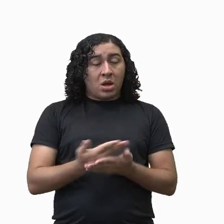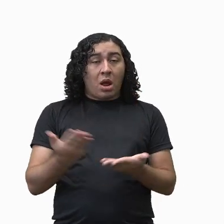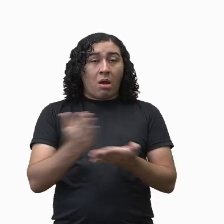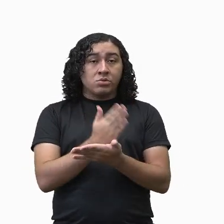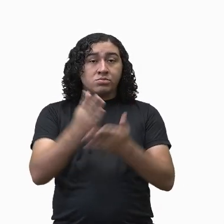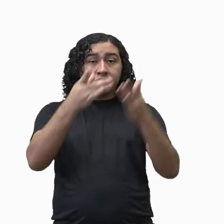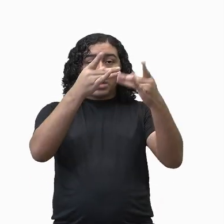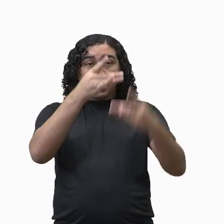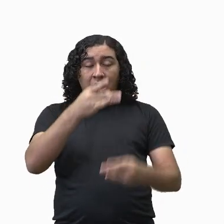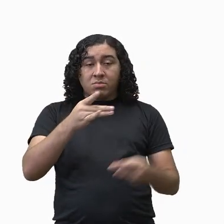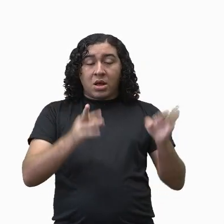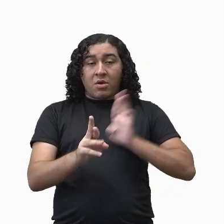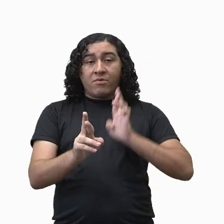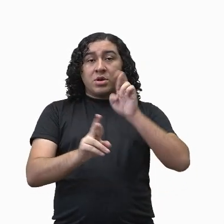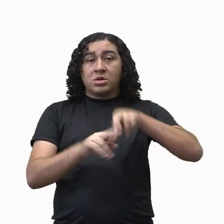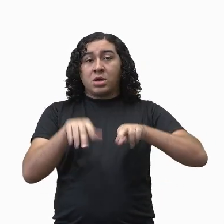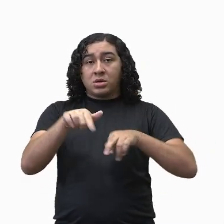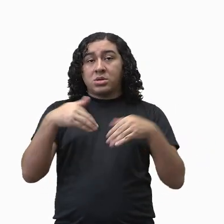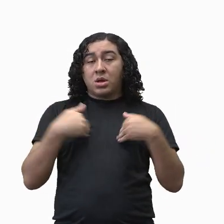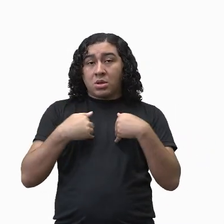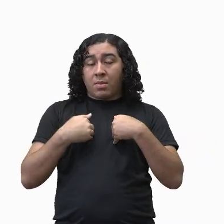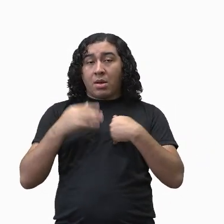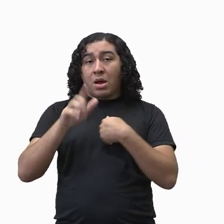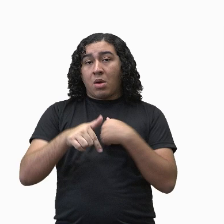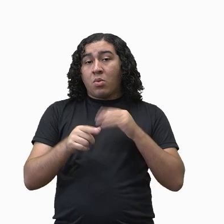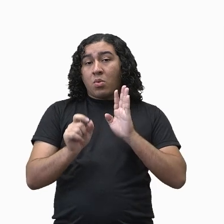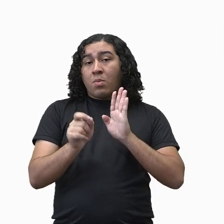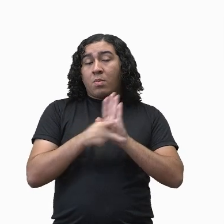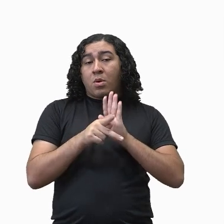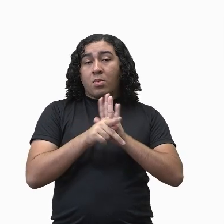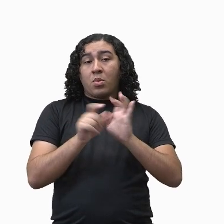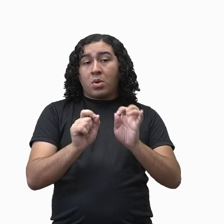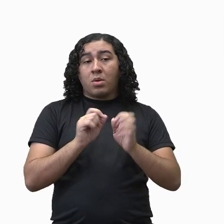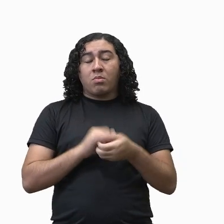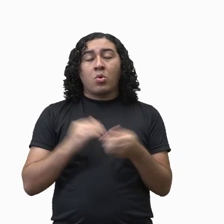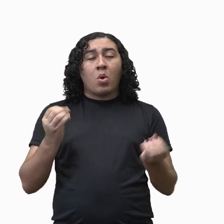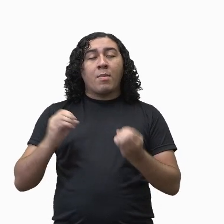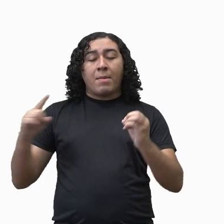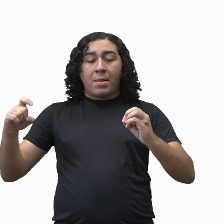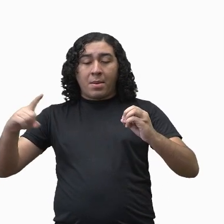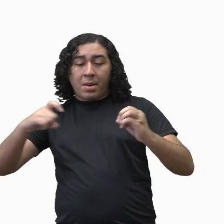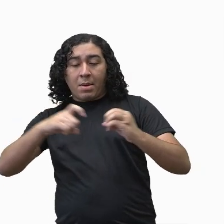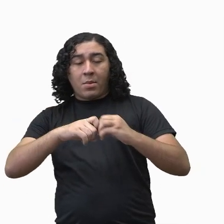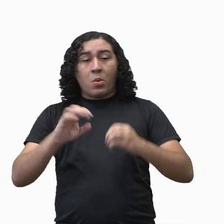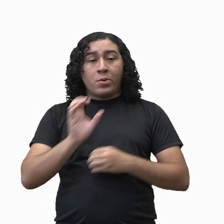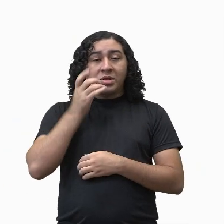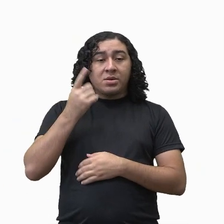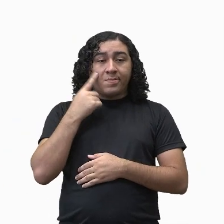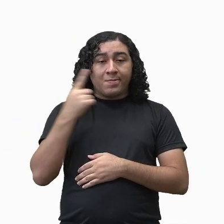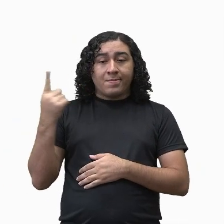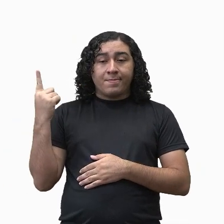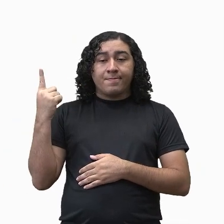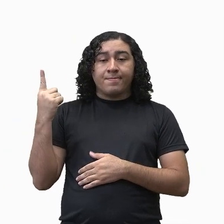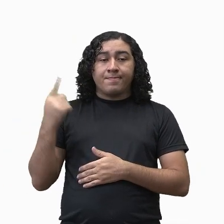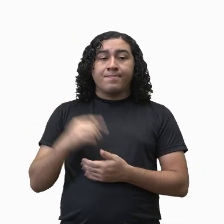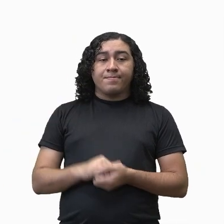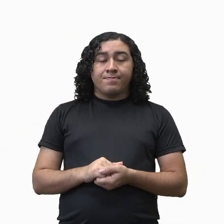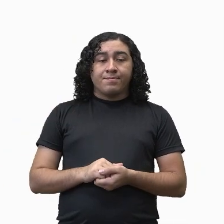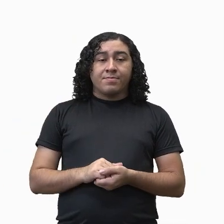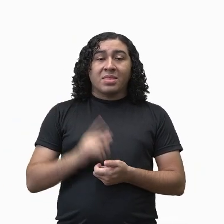em relação a esses indivíduos, que é a reprodução. Então, a reprodução dos anfíbios, ela